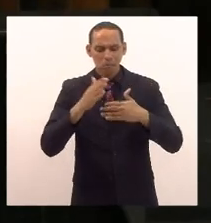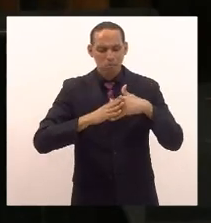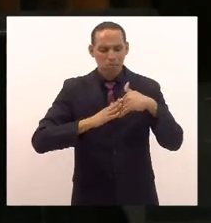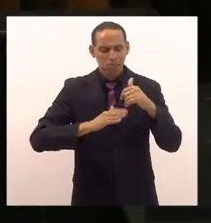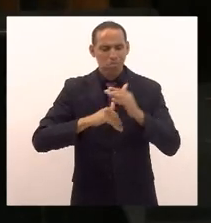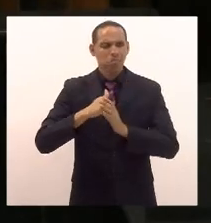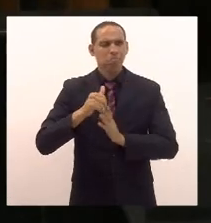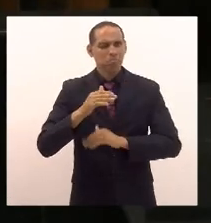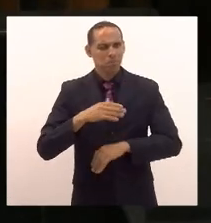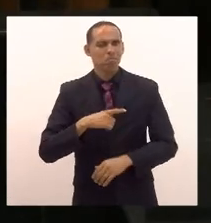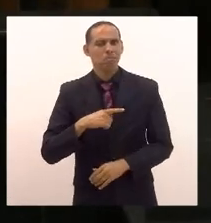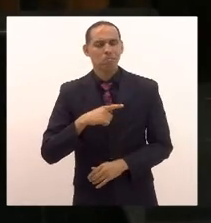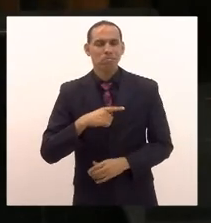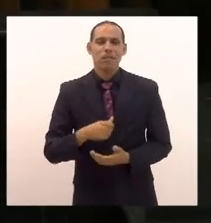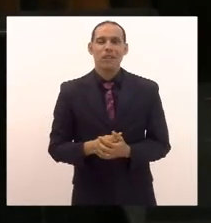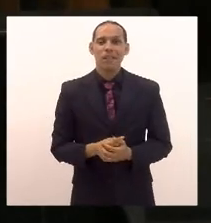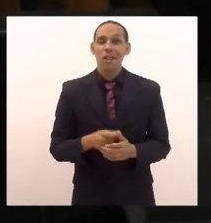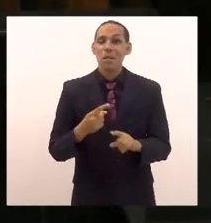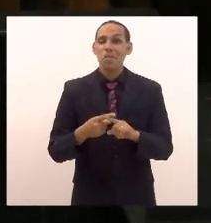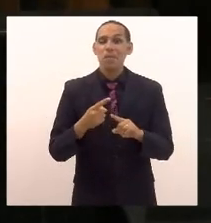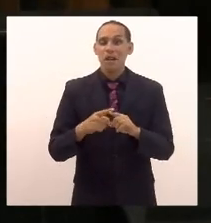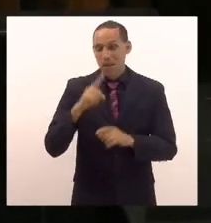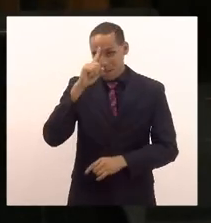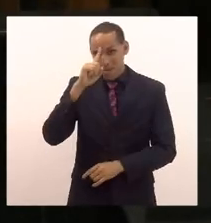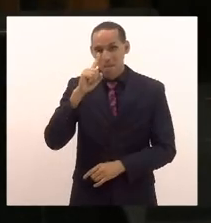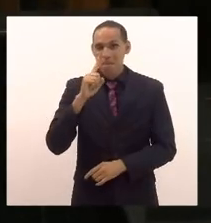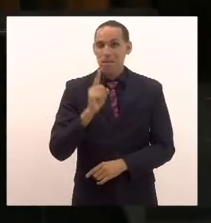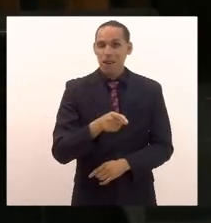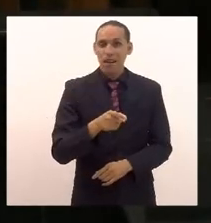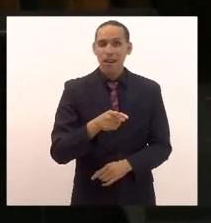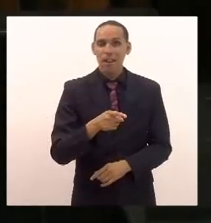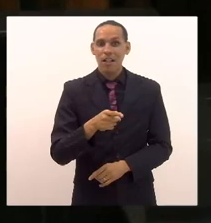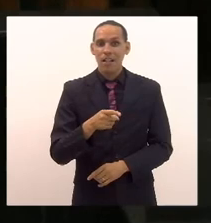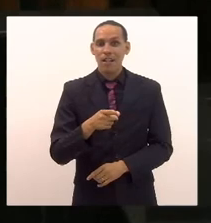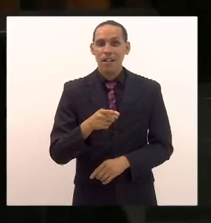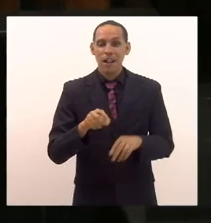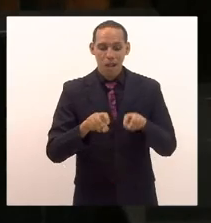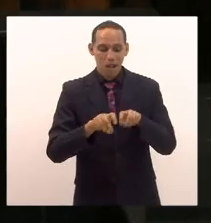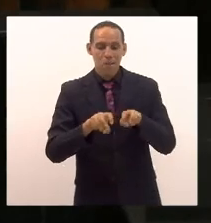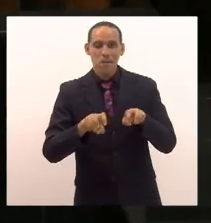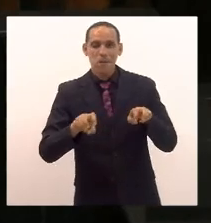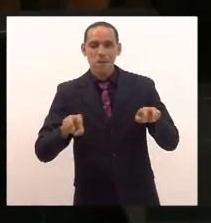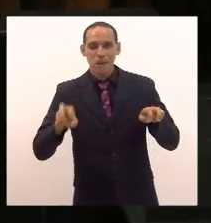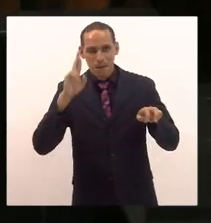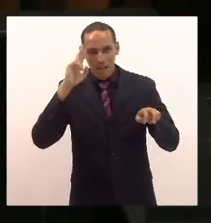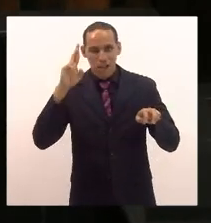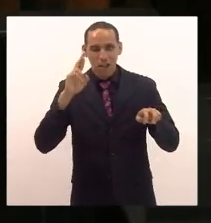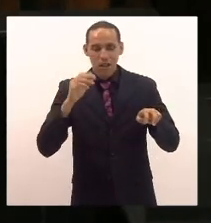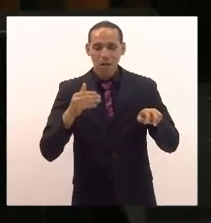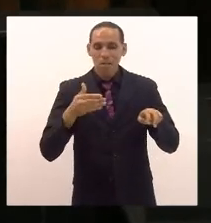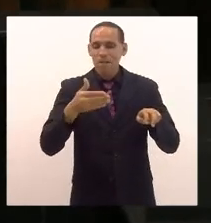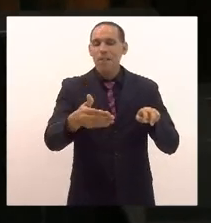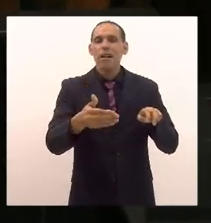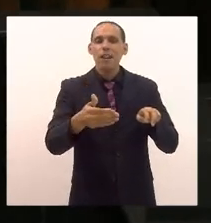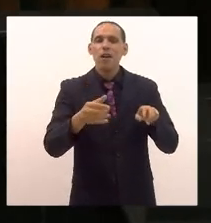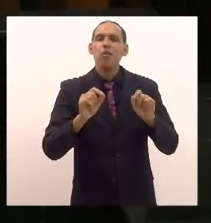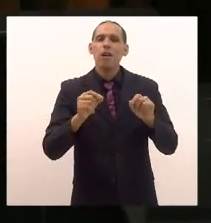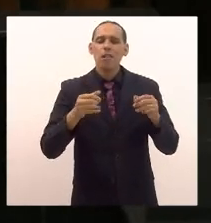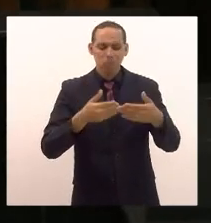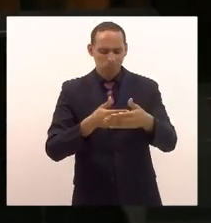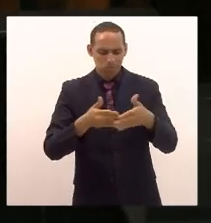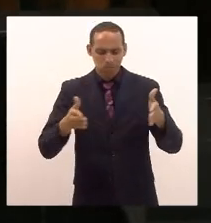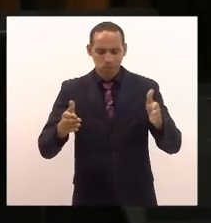excelência porque eu mandou colocar na frente da mesa diretora uma grande